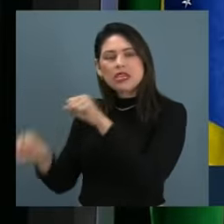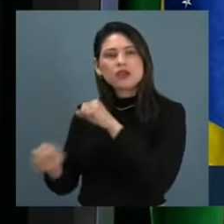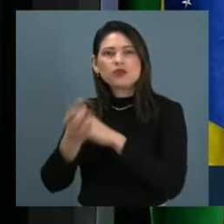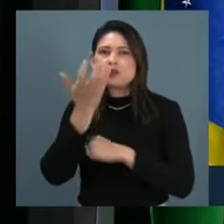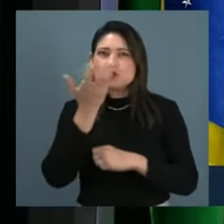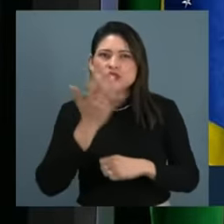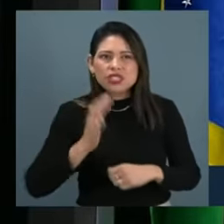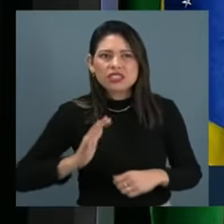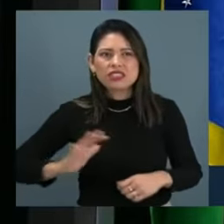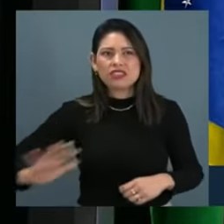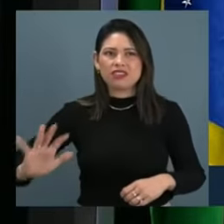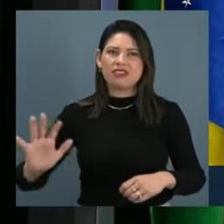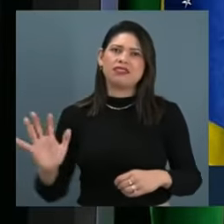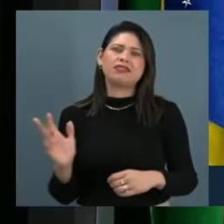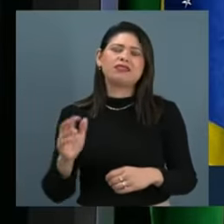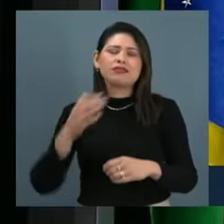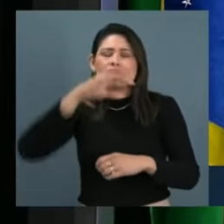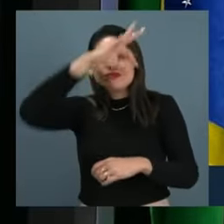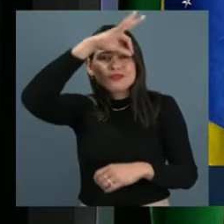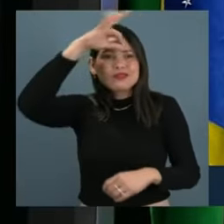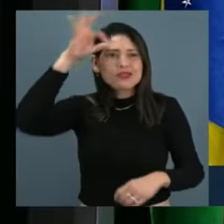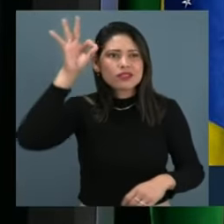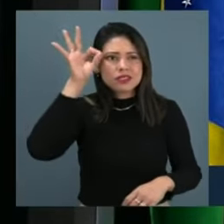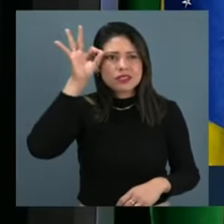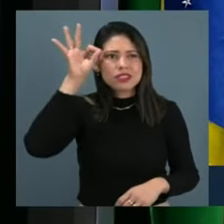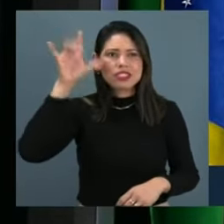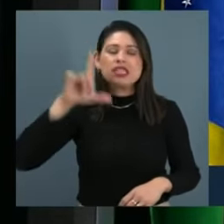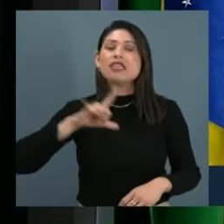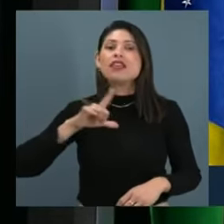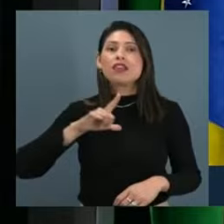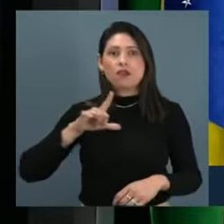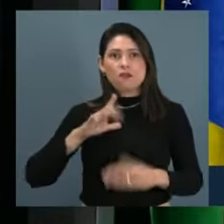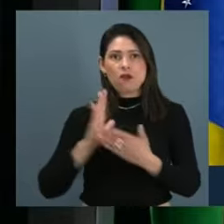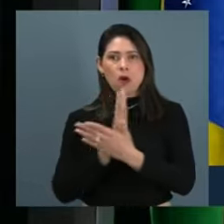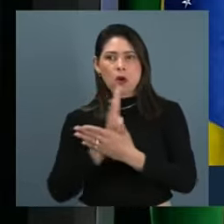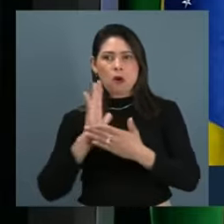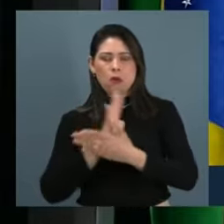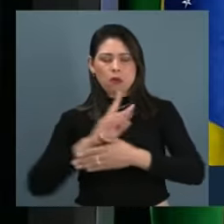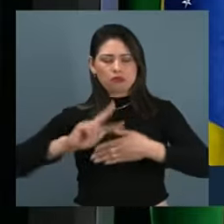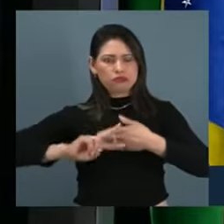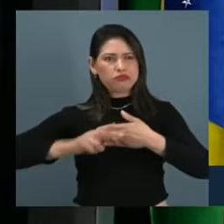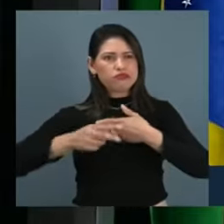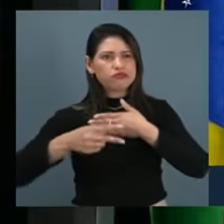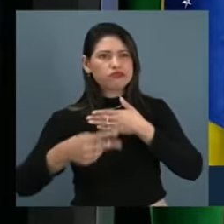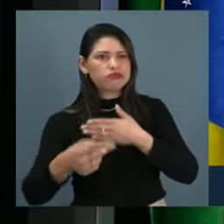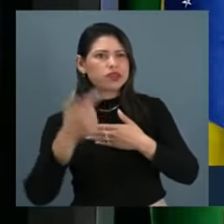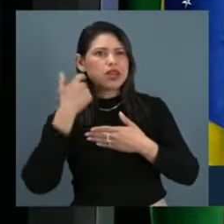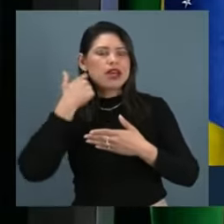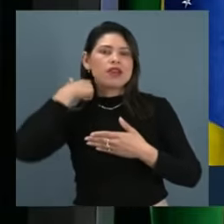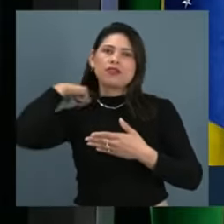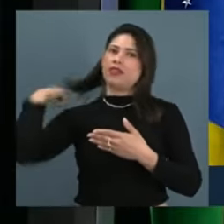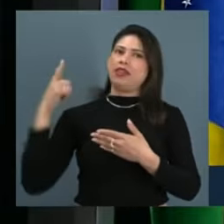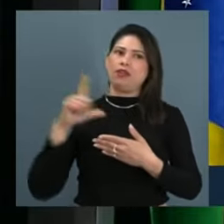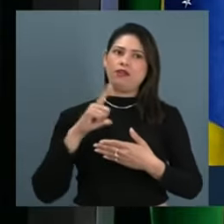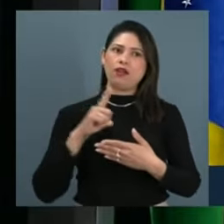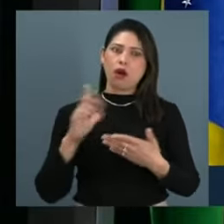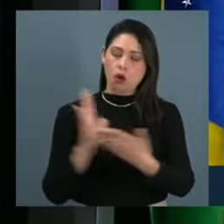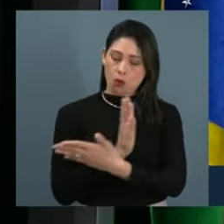gerando sequelas. É a ciência que diz isso. Várias universidades do mundo, revistas